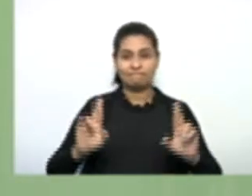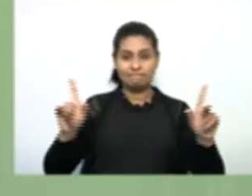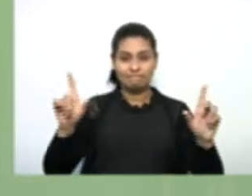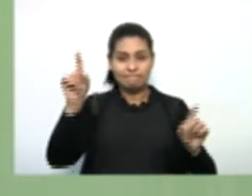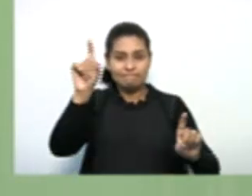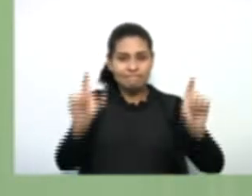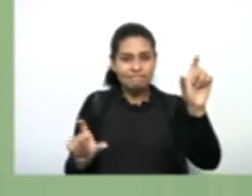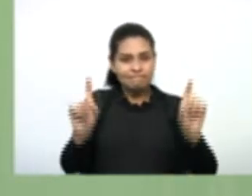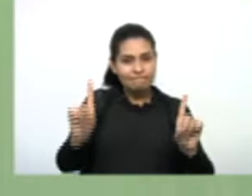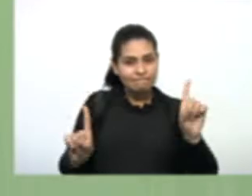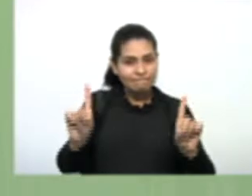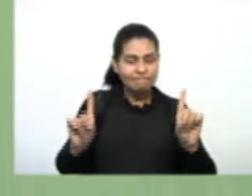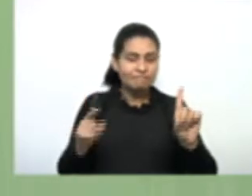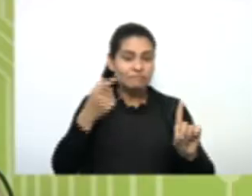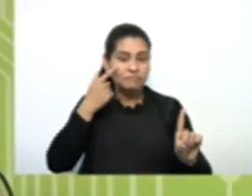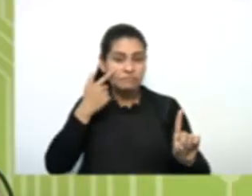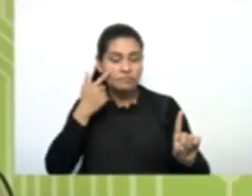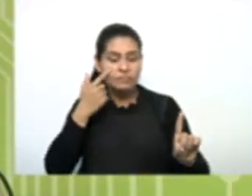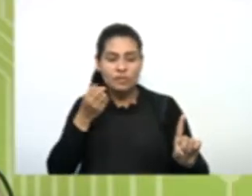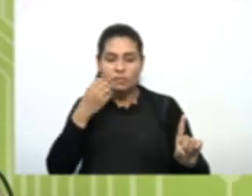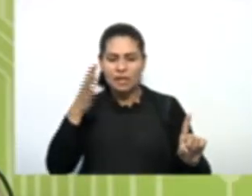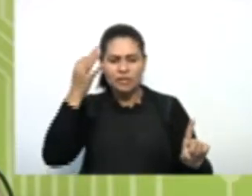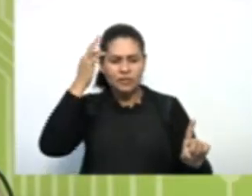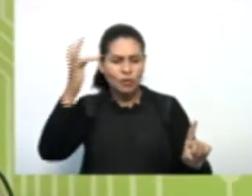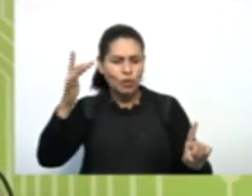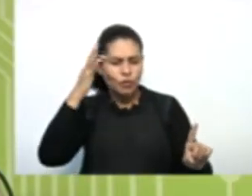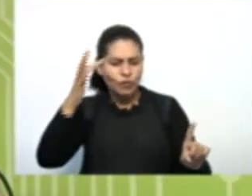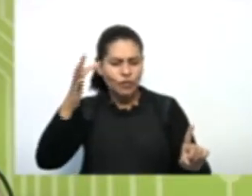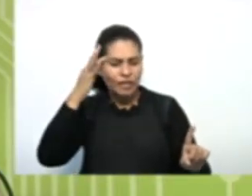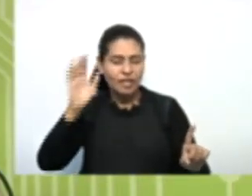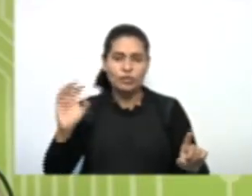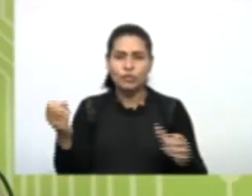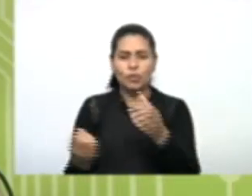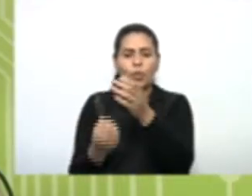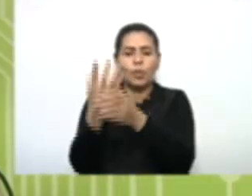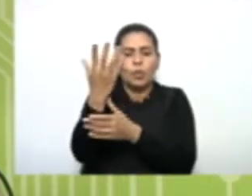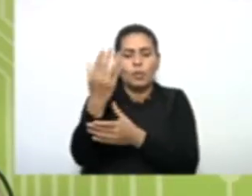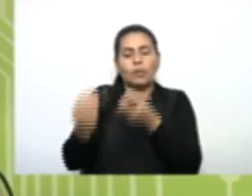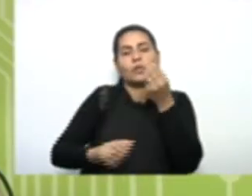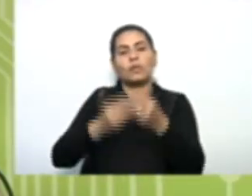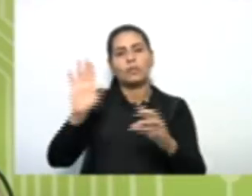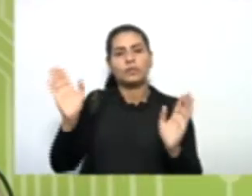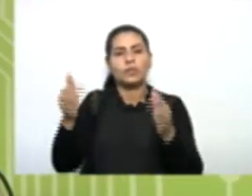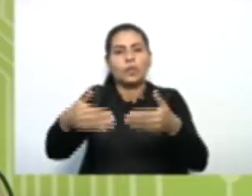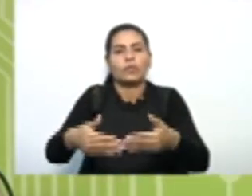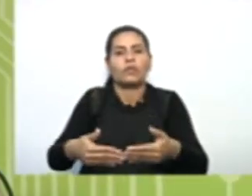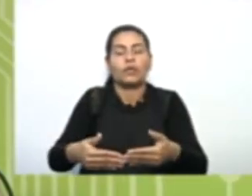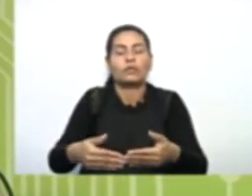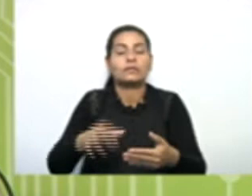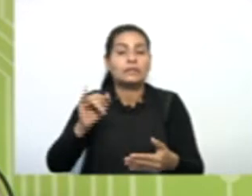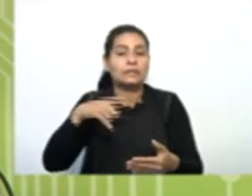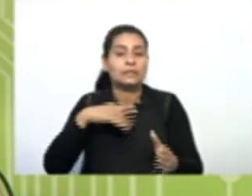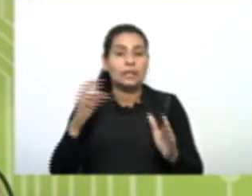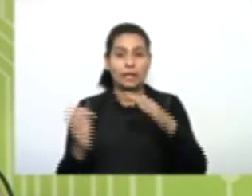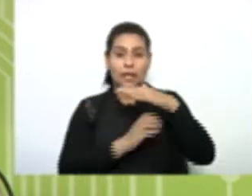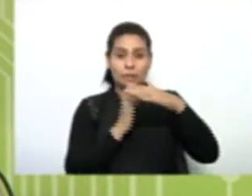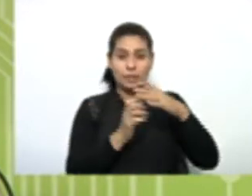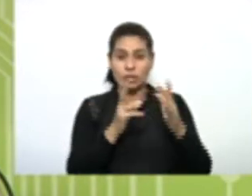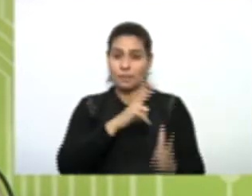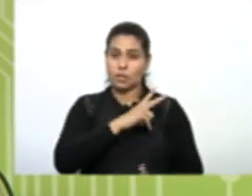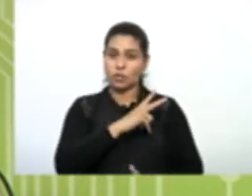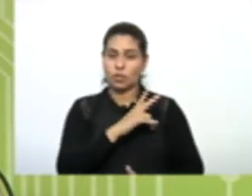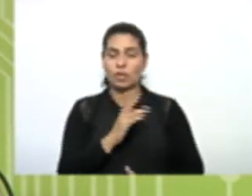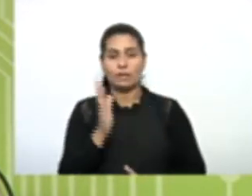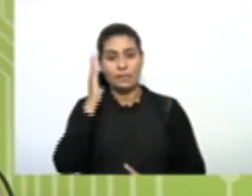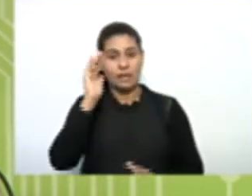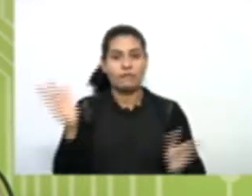diferenciação, começando numa questão bastante filosófica da origem do foco. Se a gente tem empresas privadas, o foco